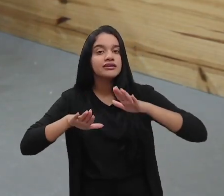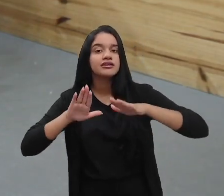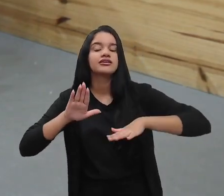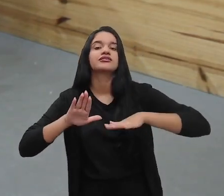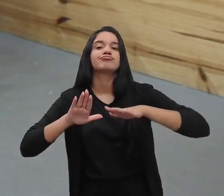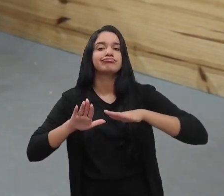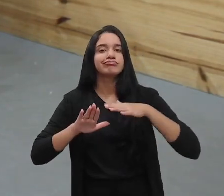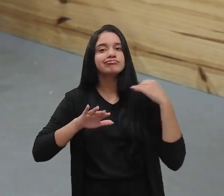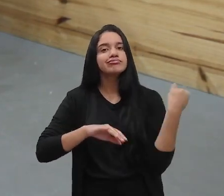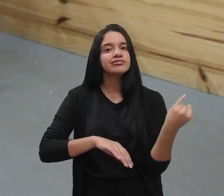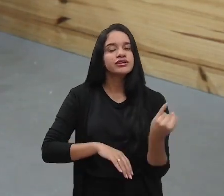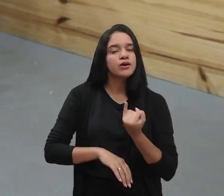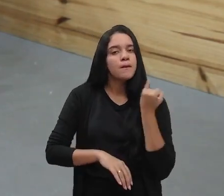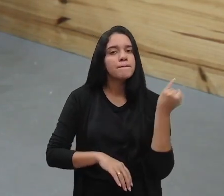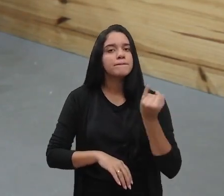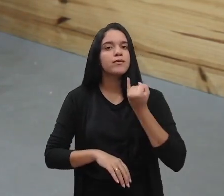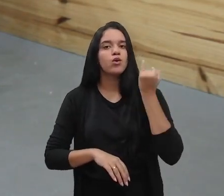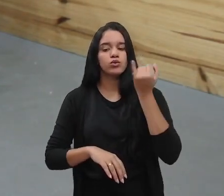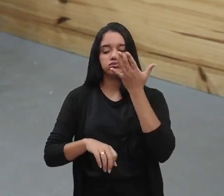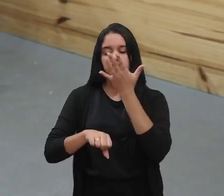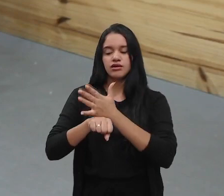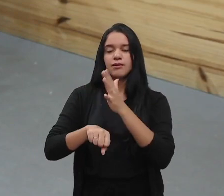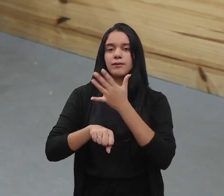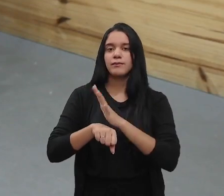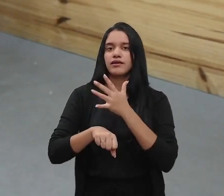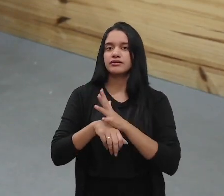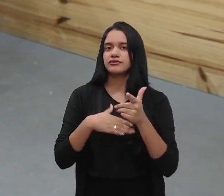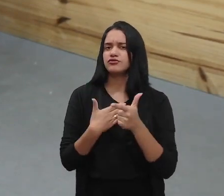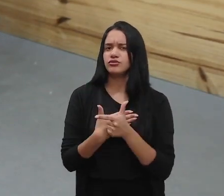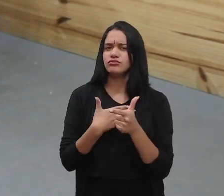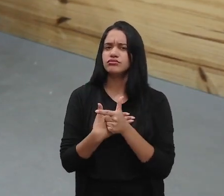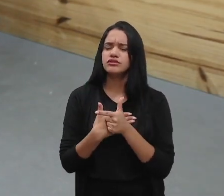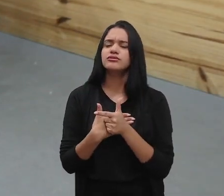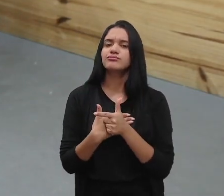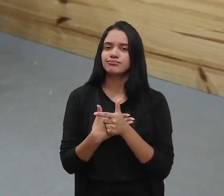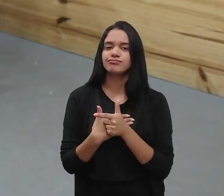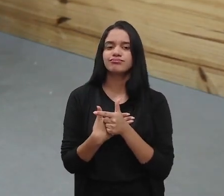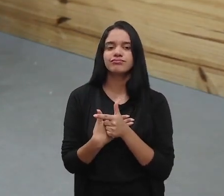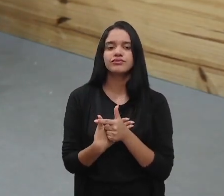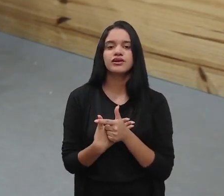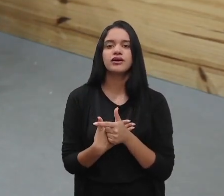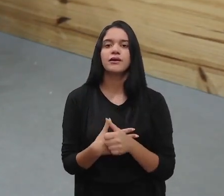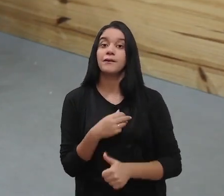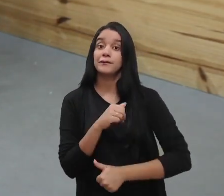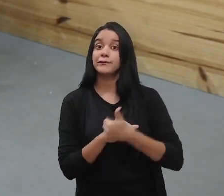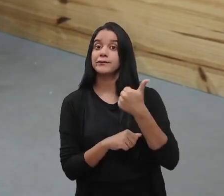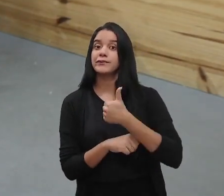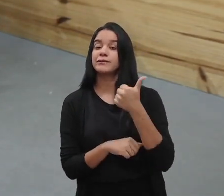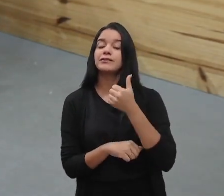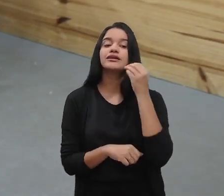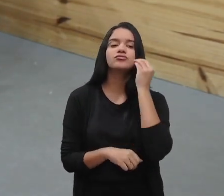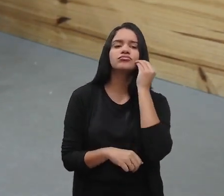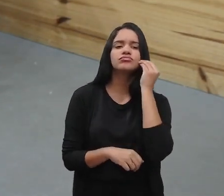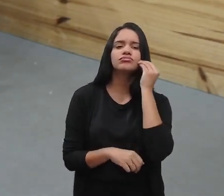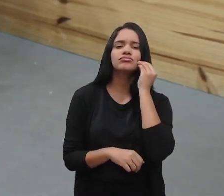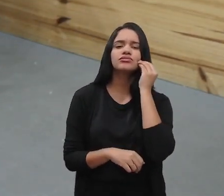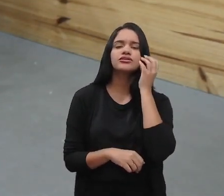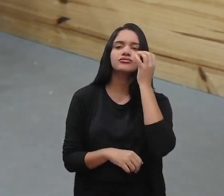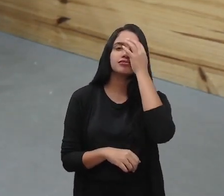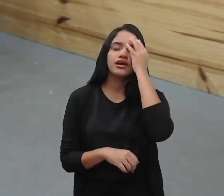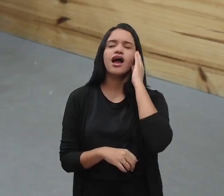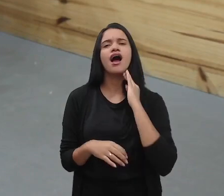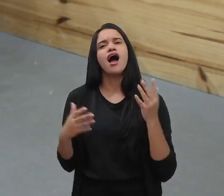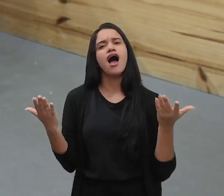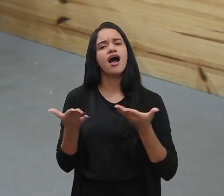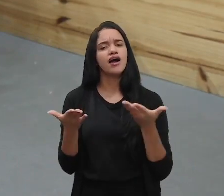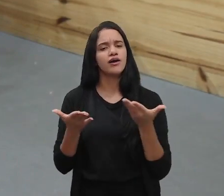de importância daquela atividade para aquela função, coloque de cara. O primeiro teste é esse. Porque você querendo ou não, você ganha vamos fazer o teste